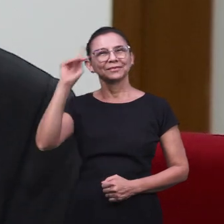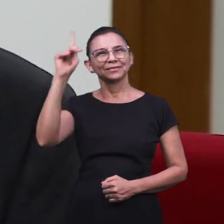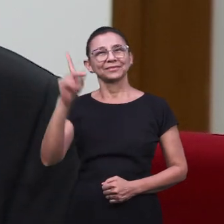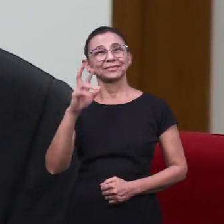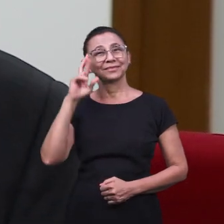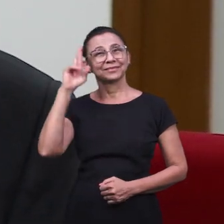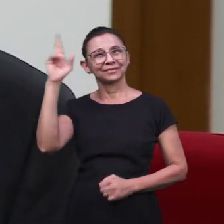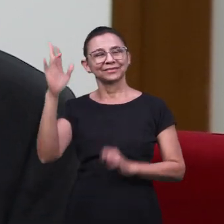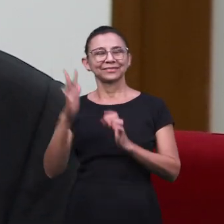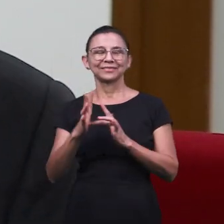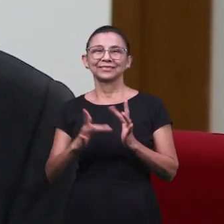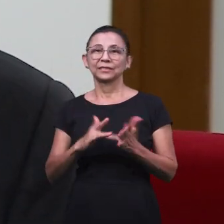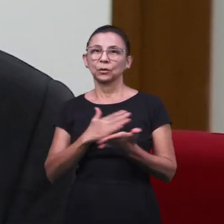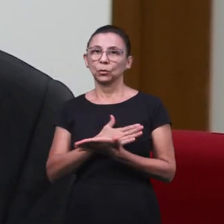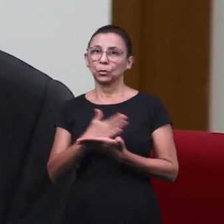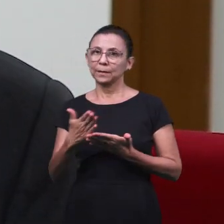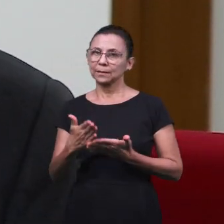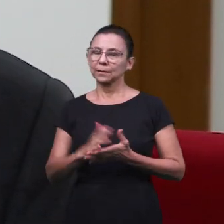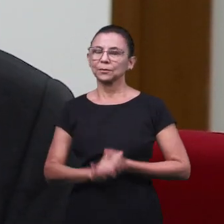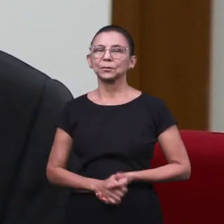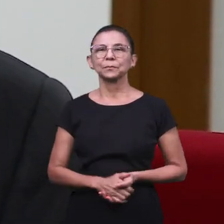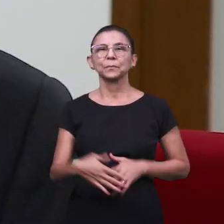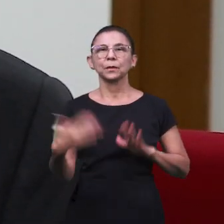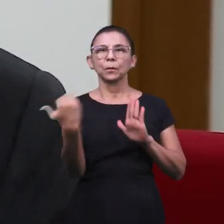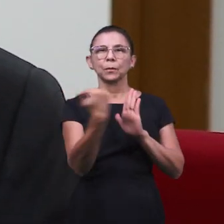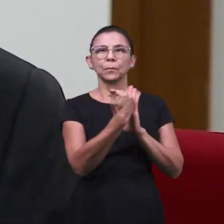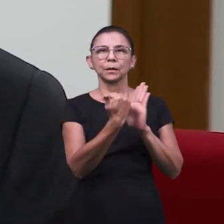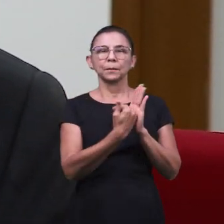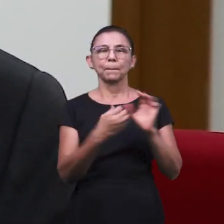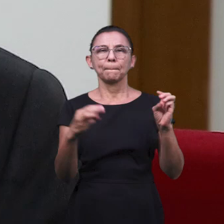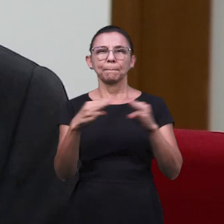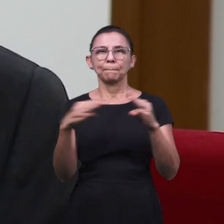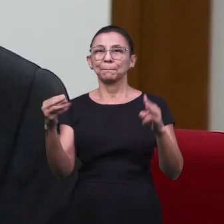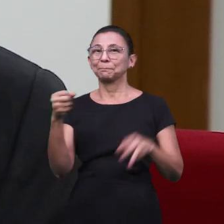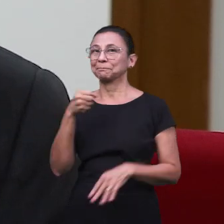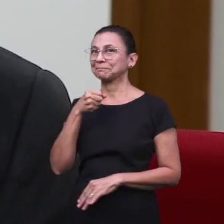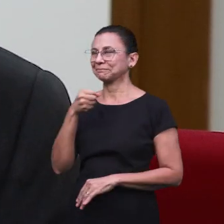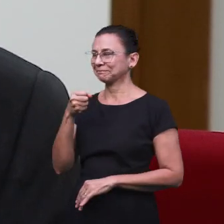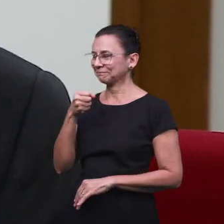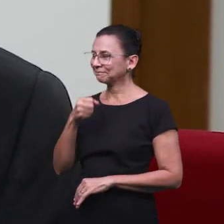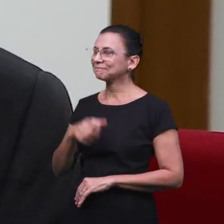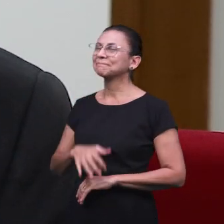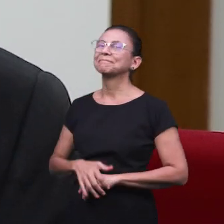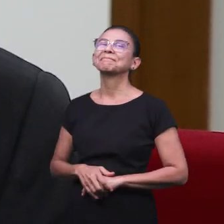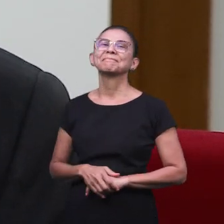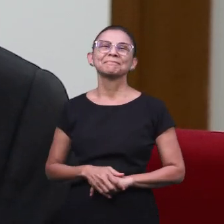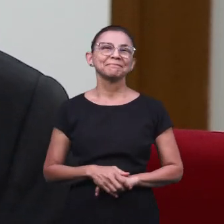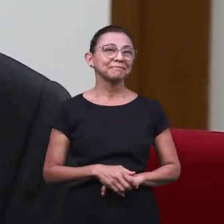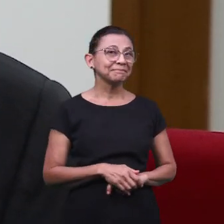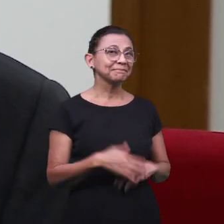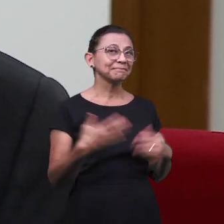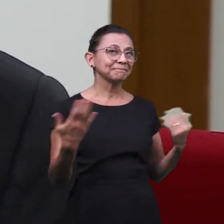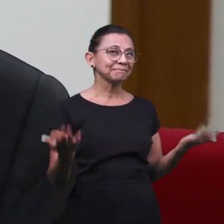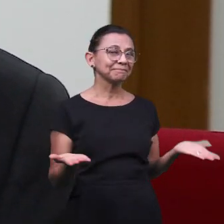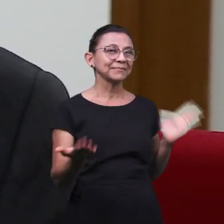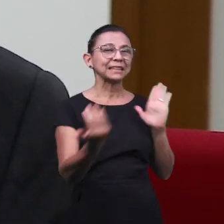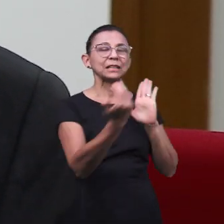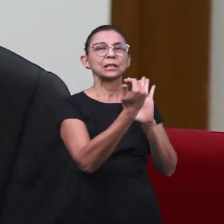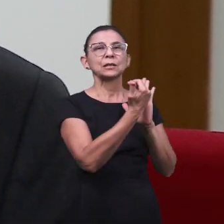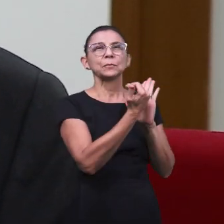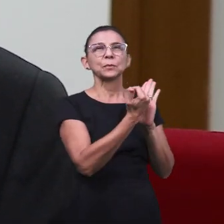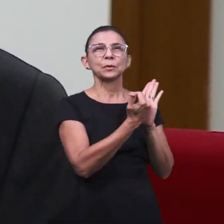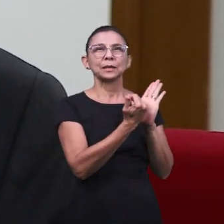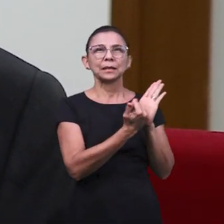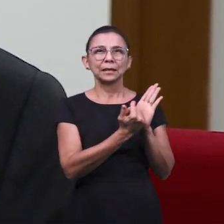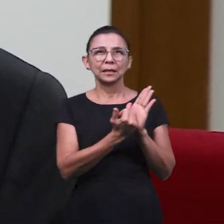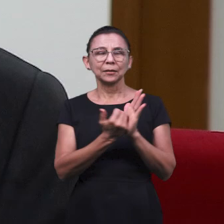Olá, eu te saúdo com a paz do Senhor Jesus. Nós estamos começando mais uma edição do Manaim Entrevista. Manaim Entrevista,